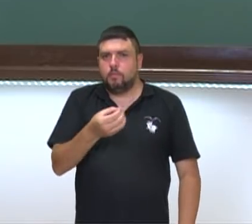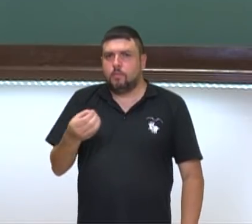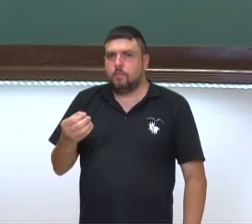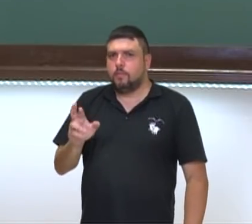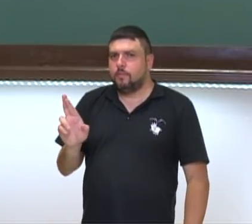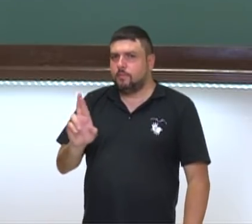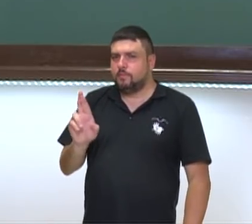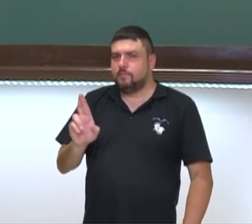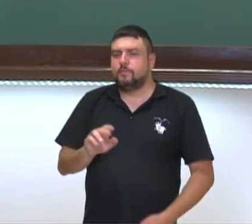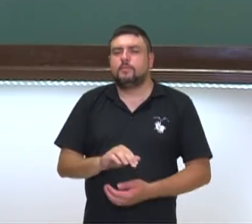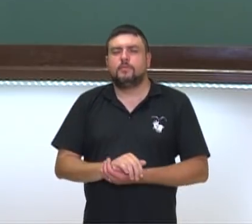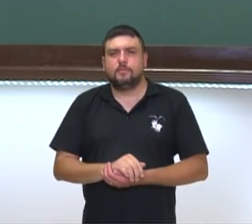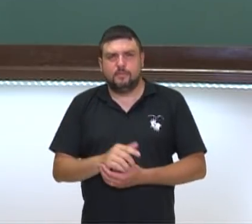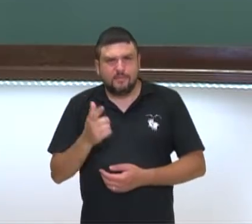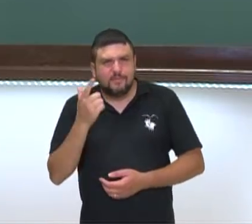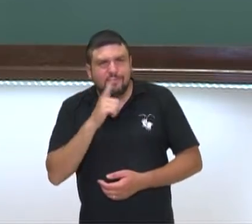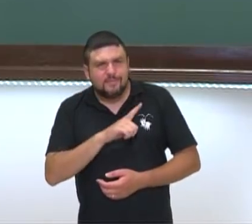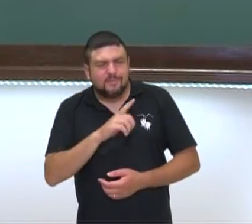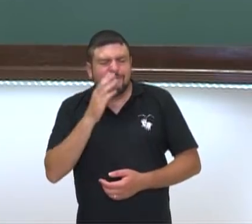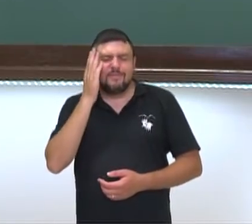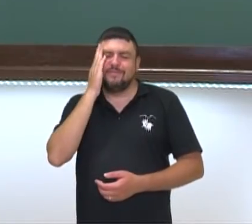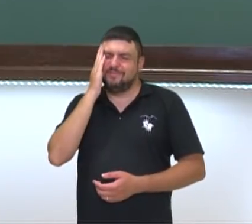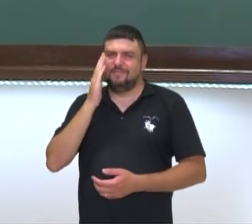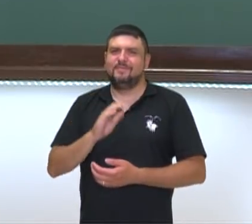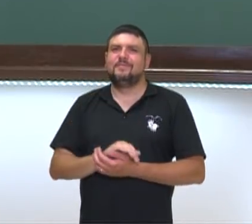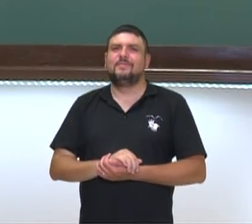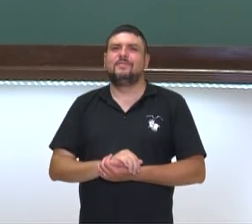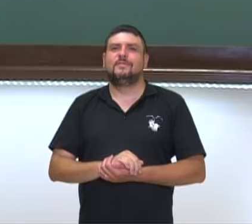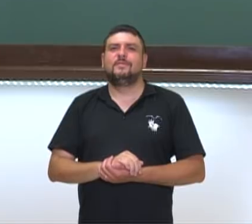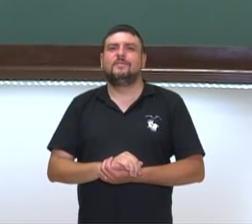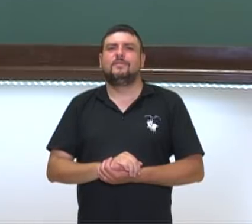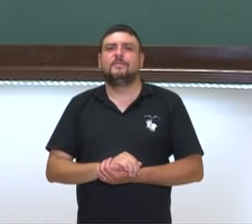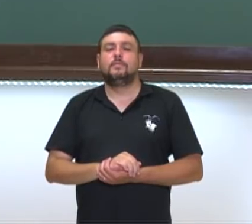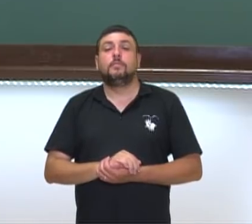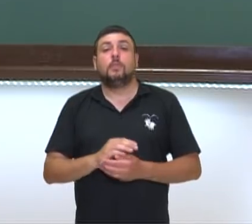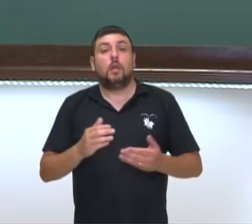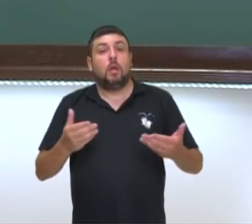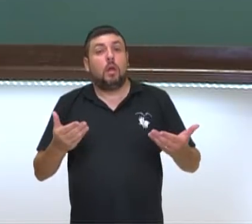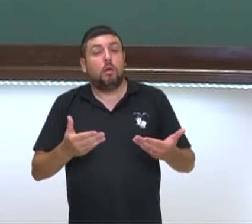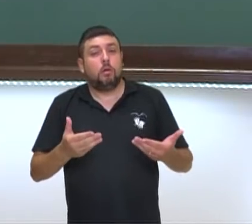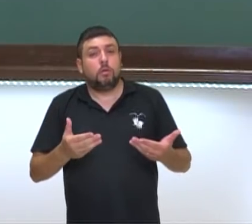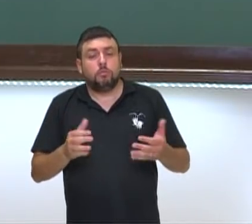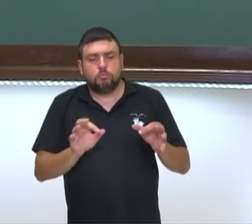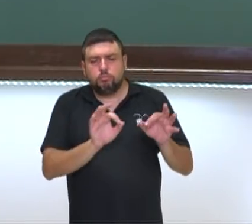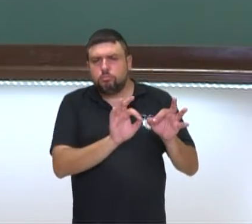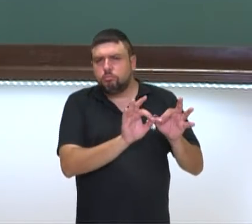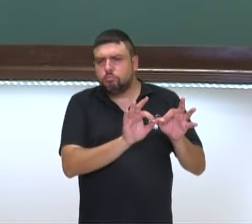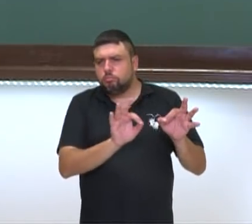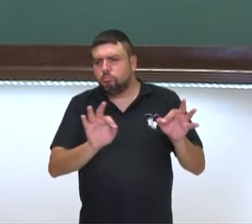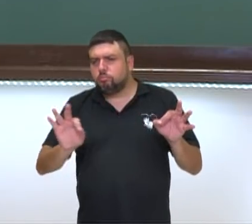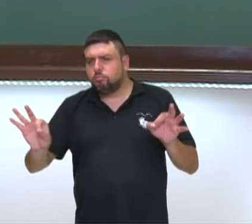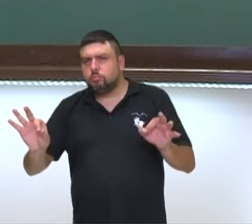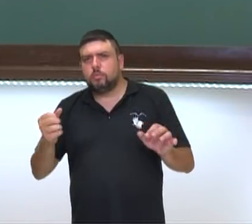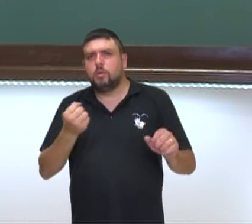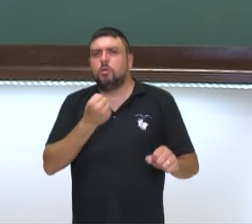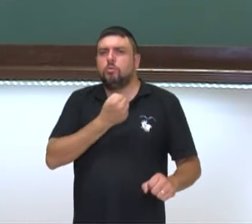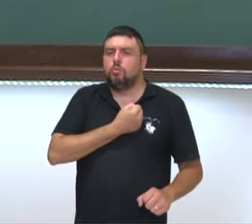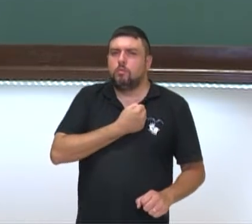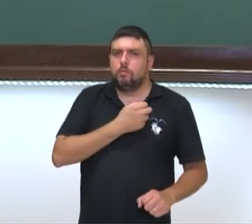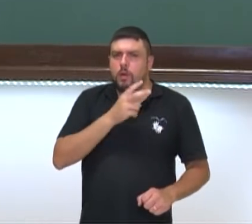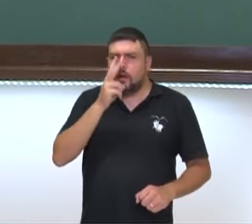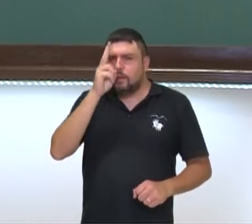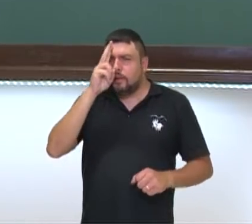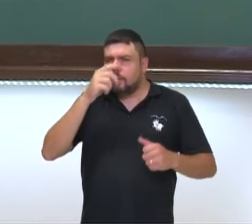Acertaram? Eu aposto que sim. Vamos lá. Construindo uma reta numérica. Lembra que eu falei que a gente ia precisar de régua